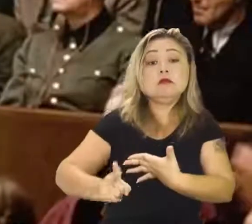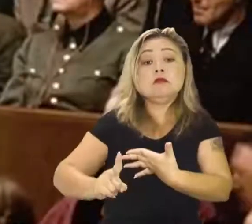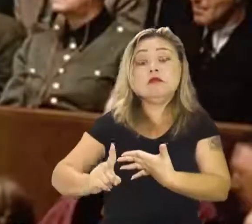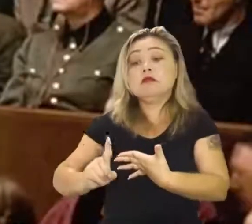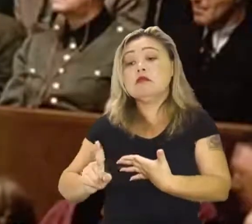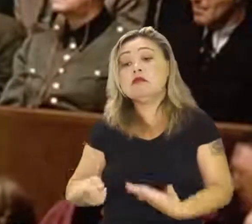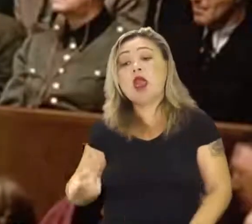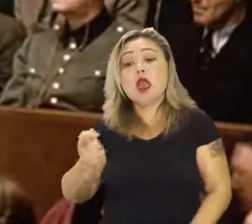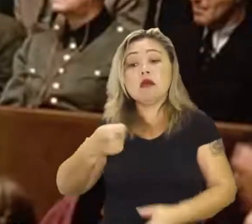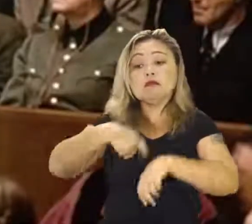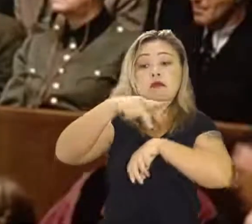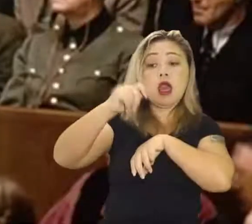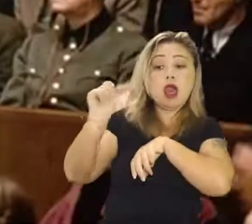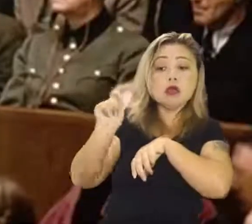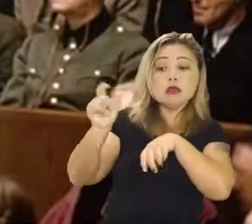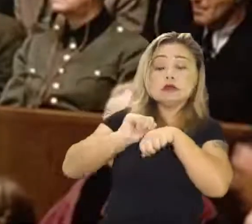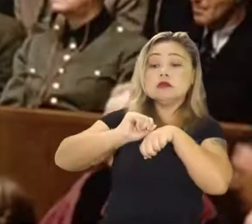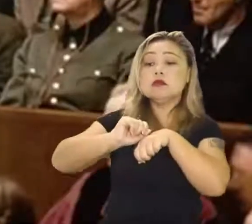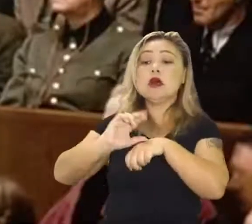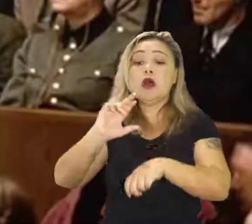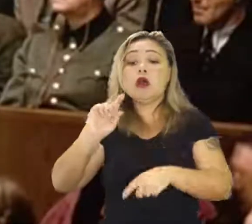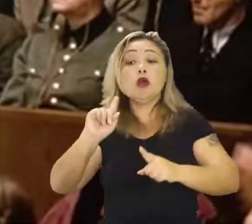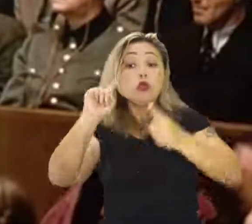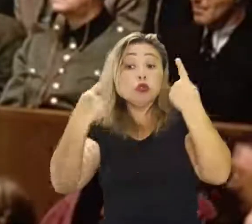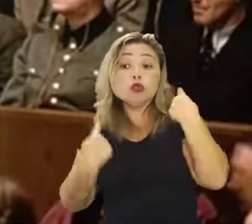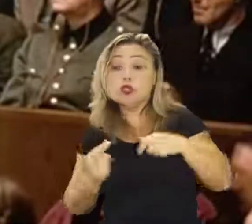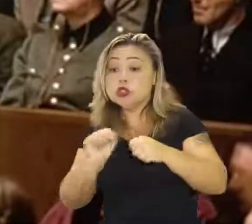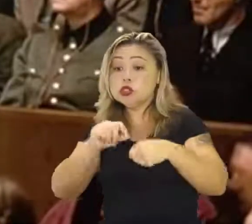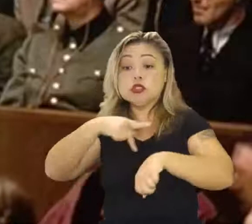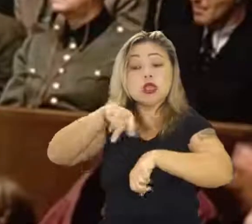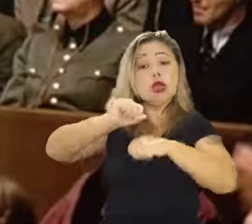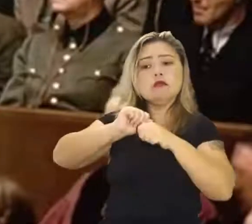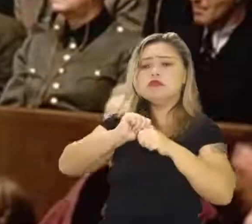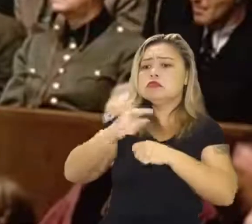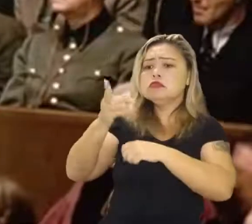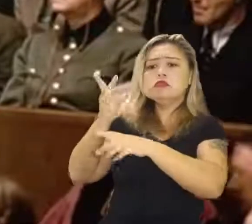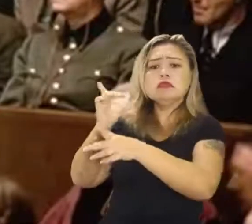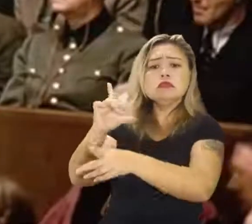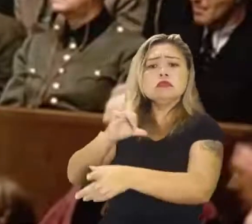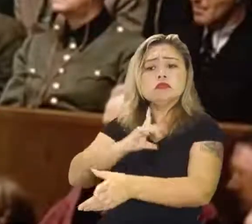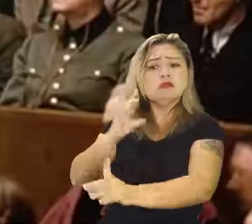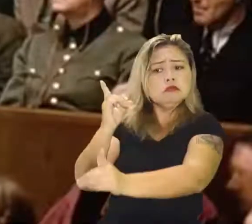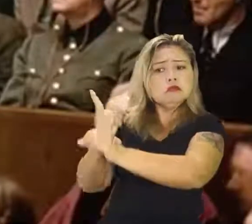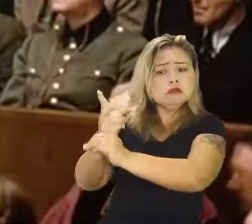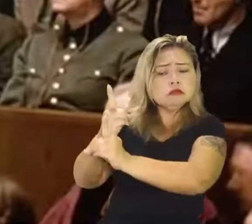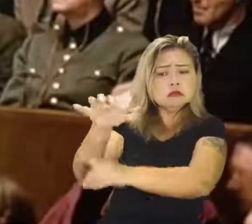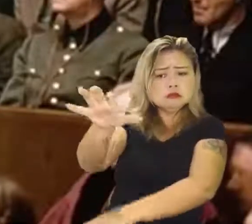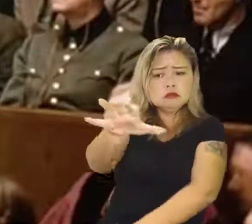na Argentina, no Chile. Toda essa região foi achado